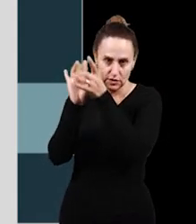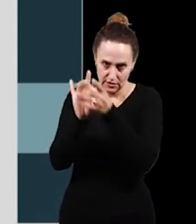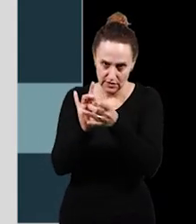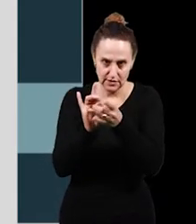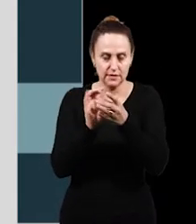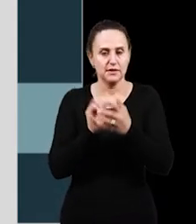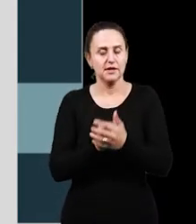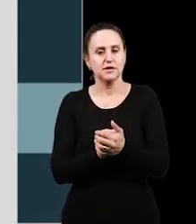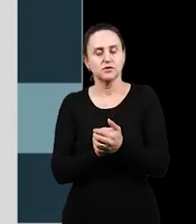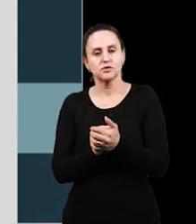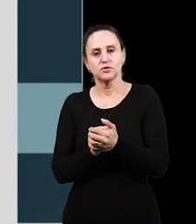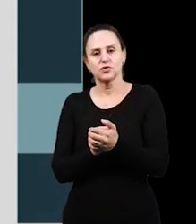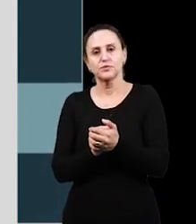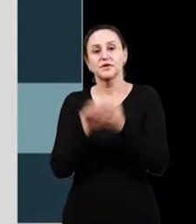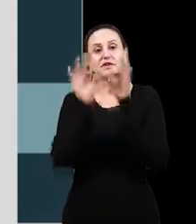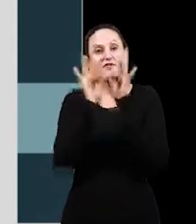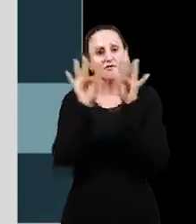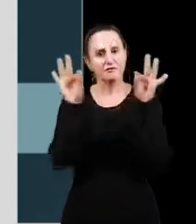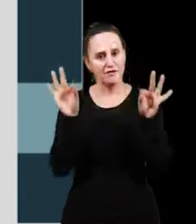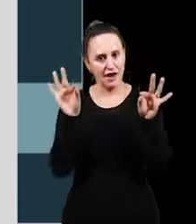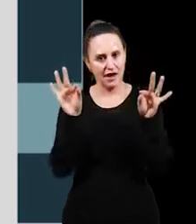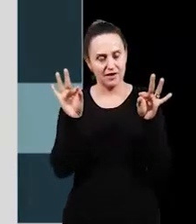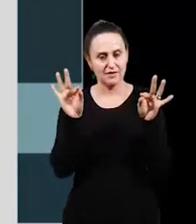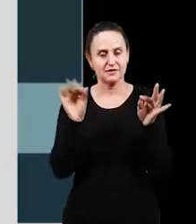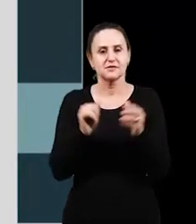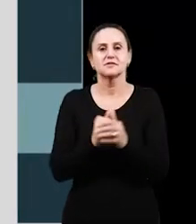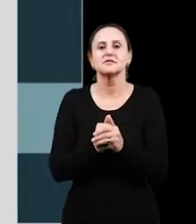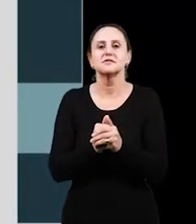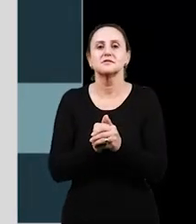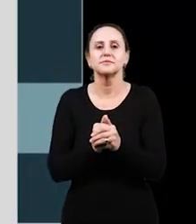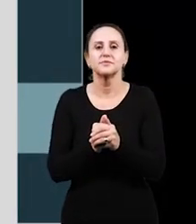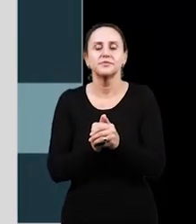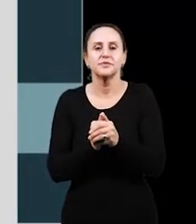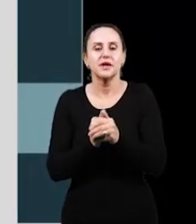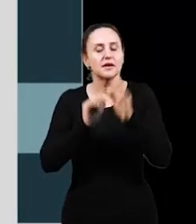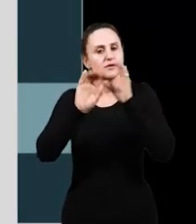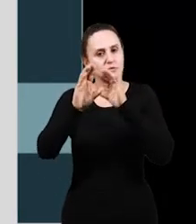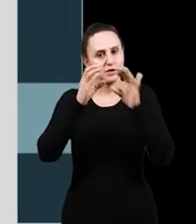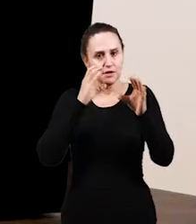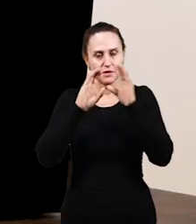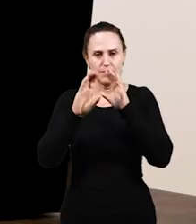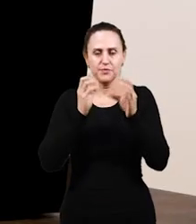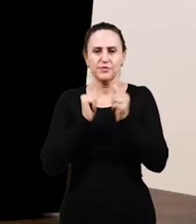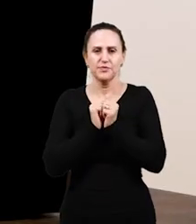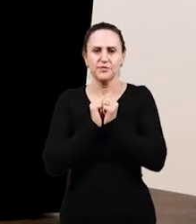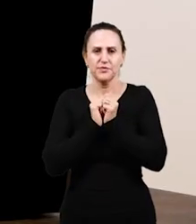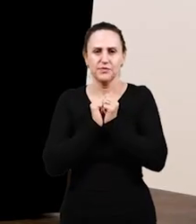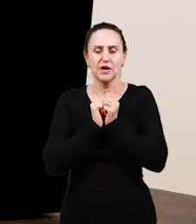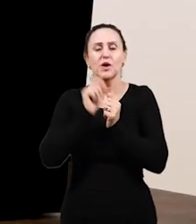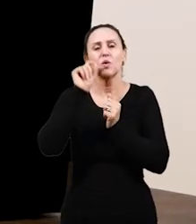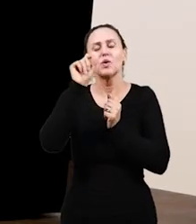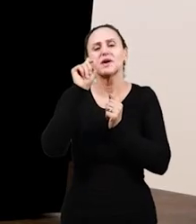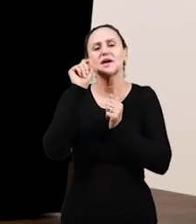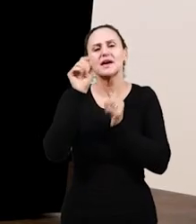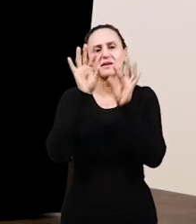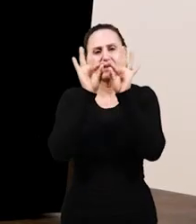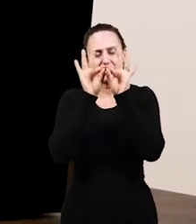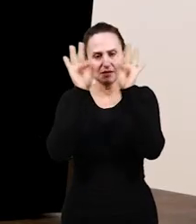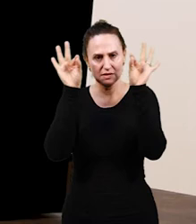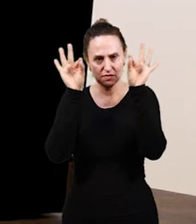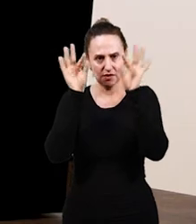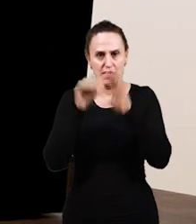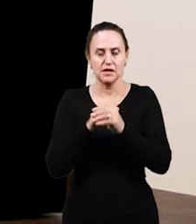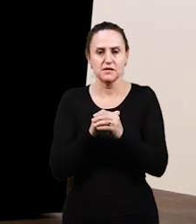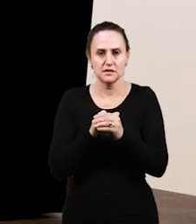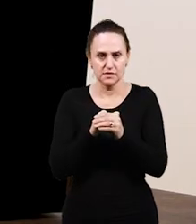comunicação deixando de lado frases dissociadas de sua função no ato da comunicação o que que são frases dissociadas e sua